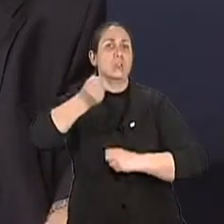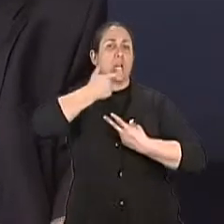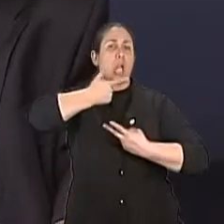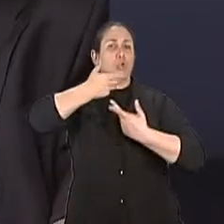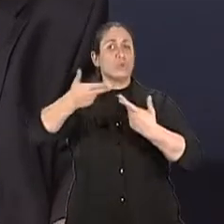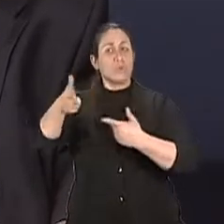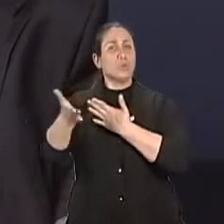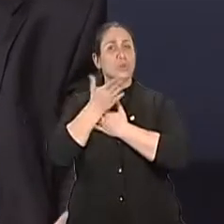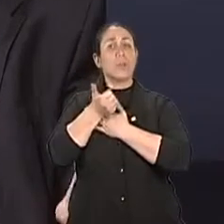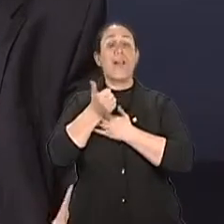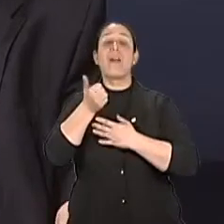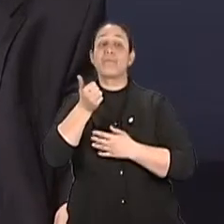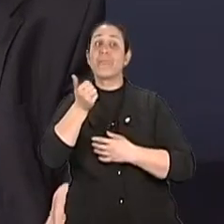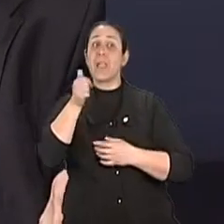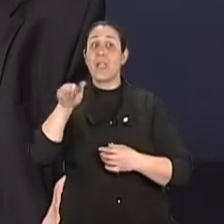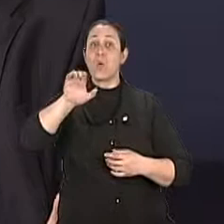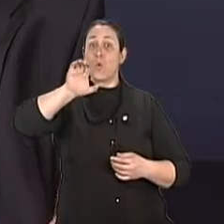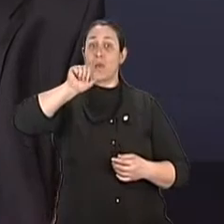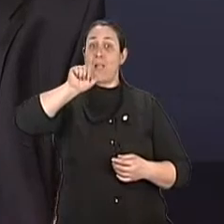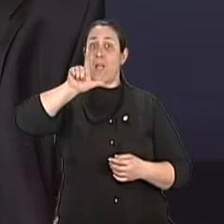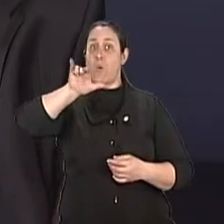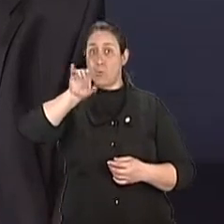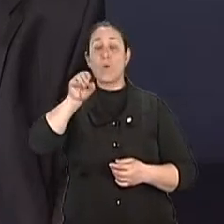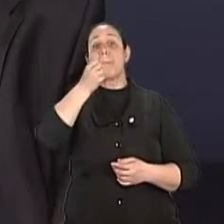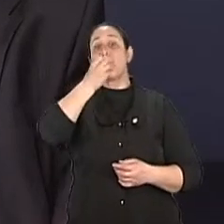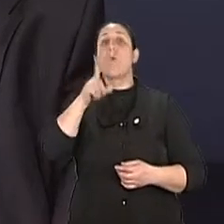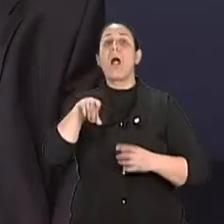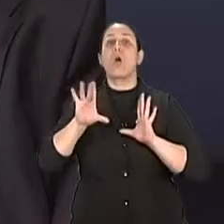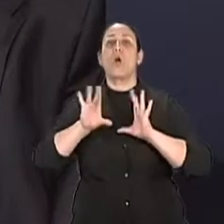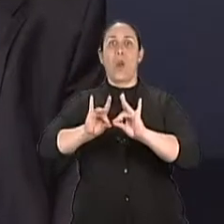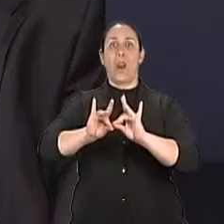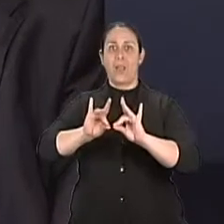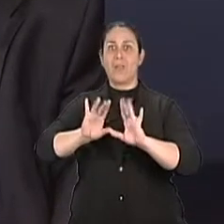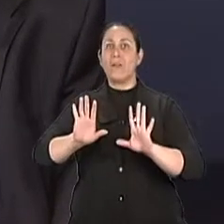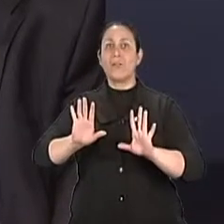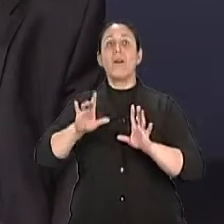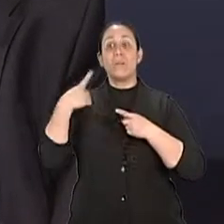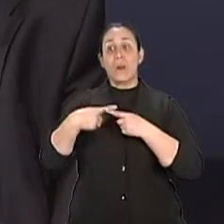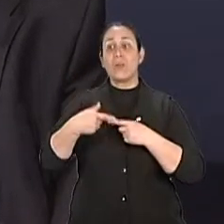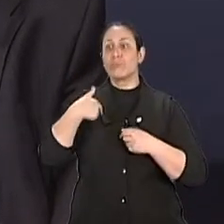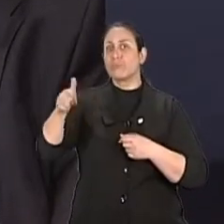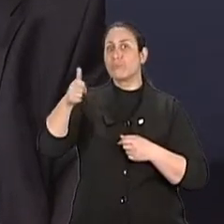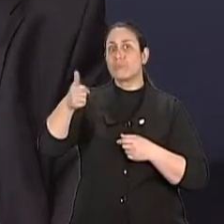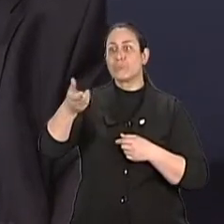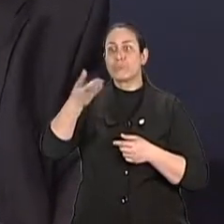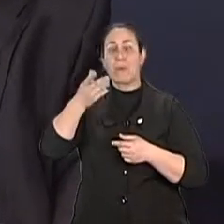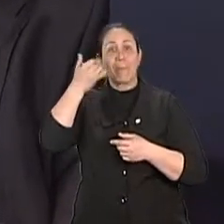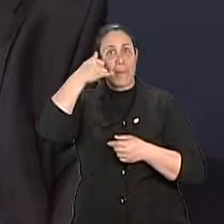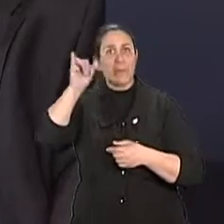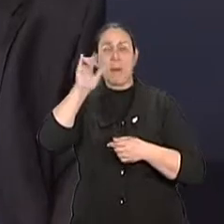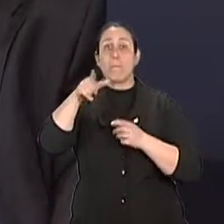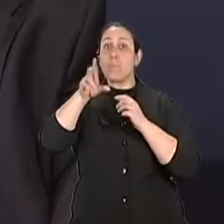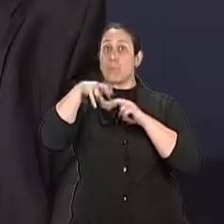chamado colágeno. Então, por isso que a prevenção e a ingesta de cálcio antes